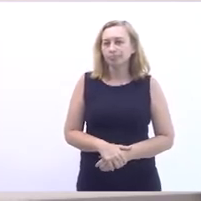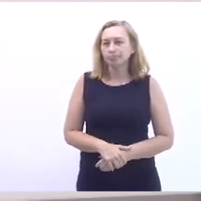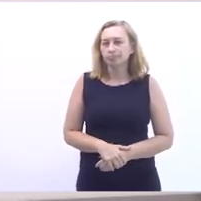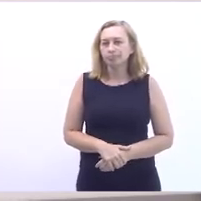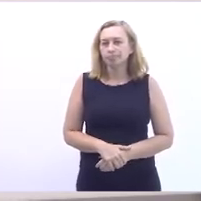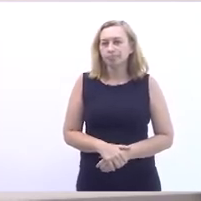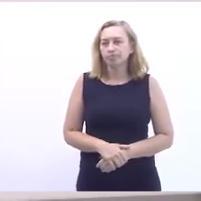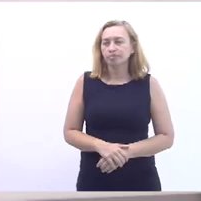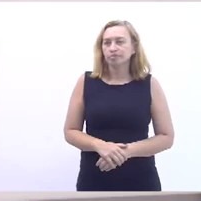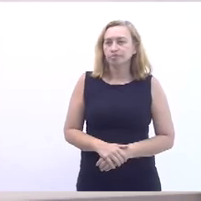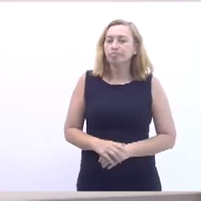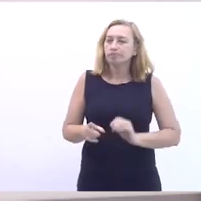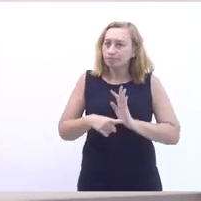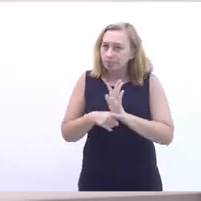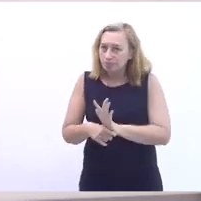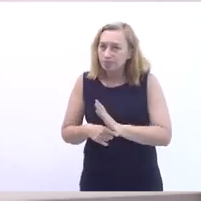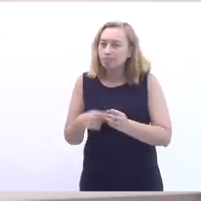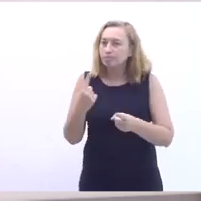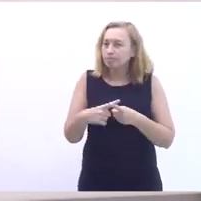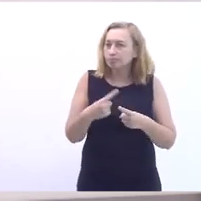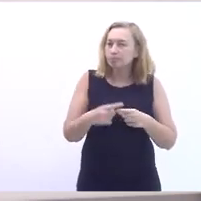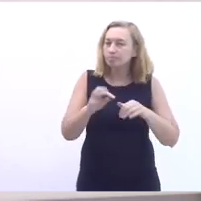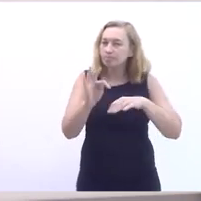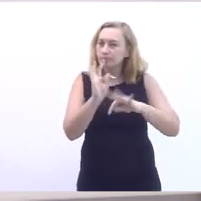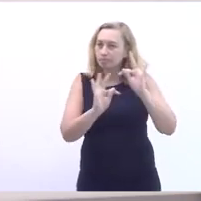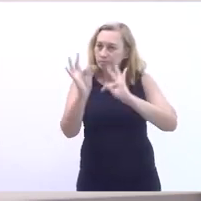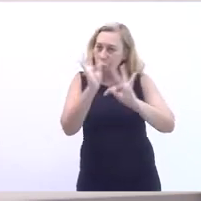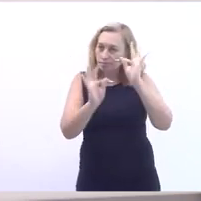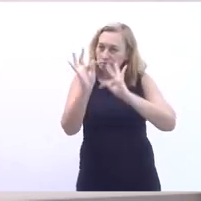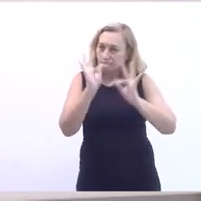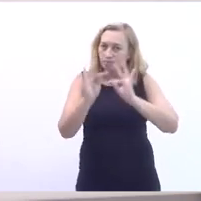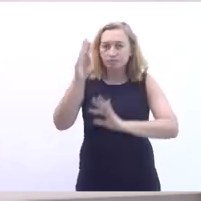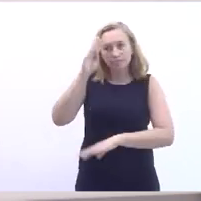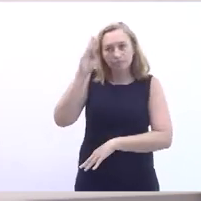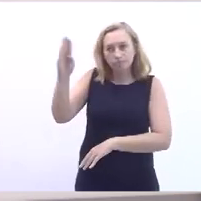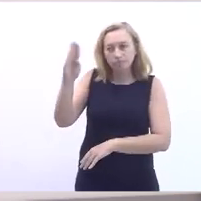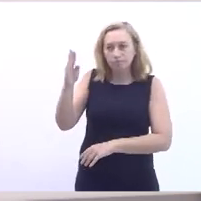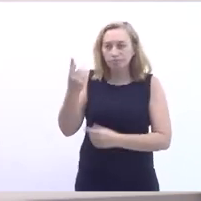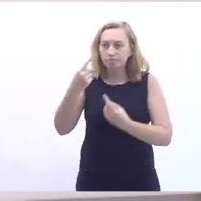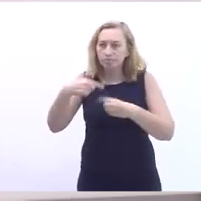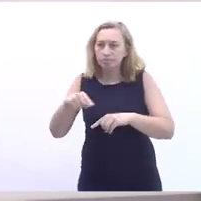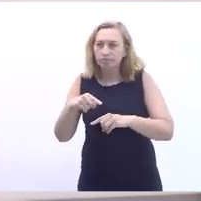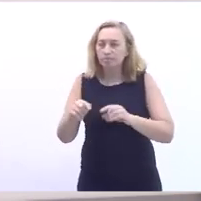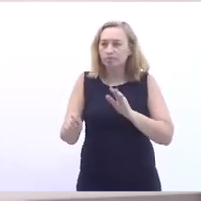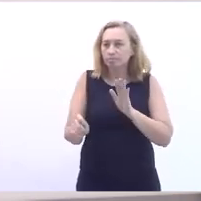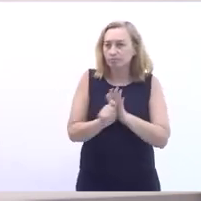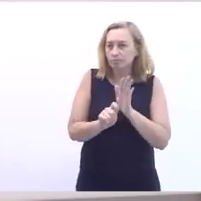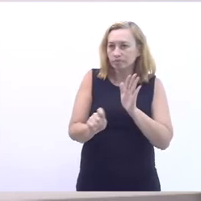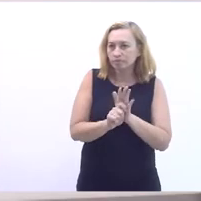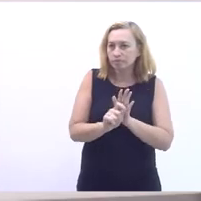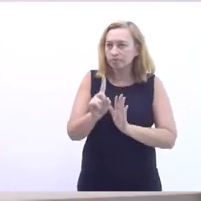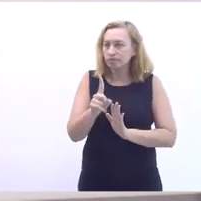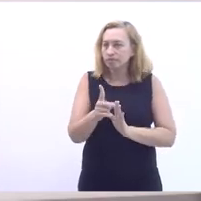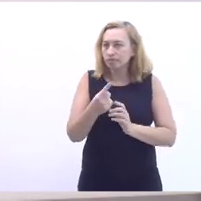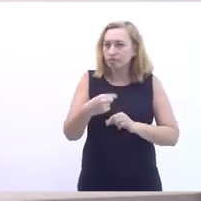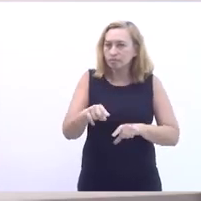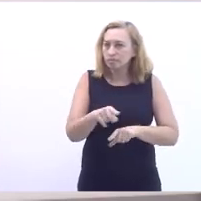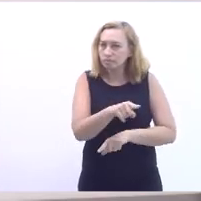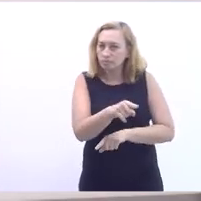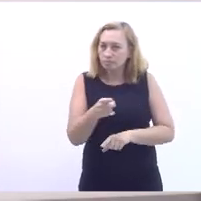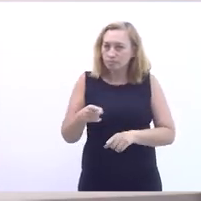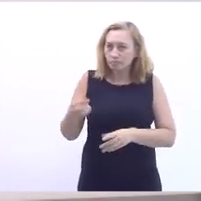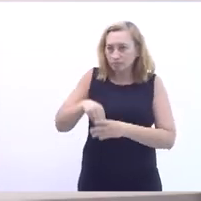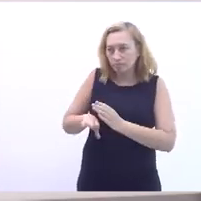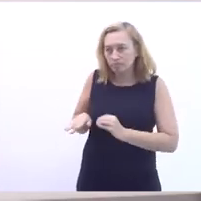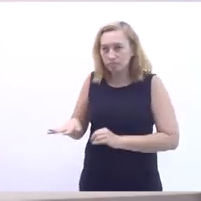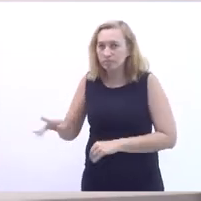questão da violência mas ajuda porque tecnologia é fundamental no combate às drogas não esse enfrentamento bélico dentro